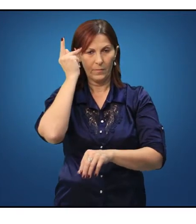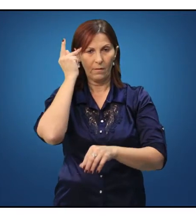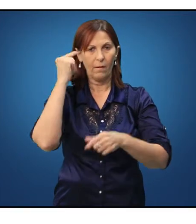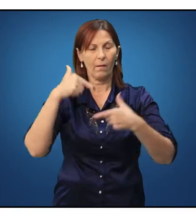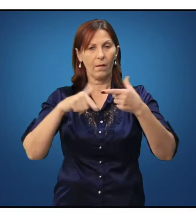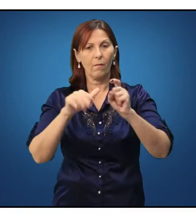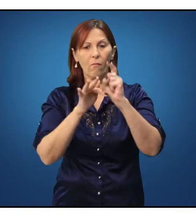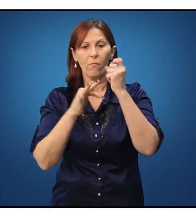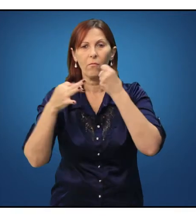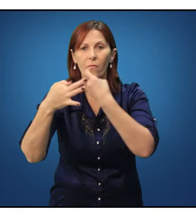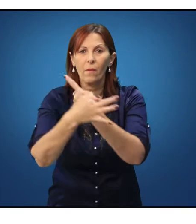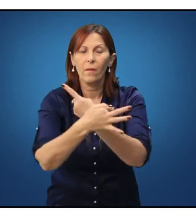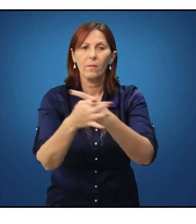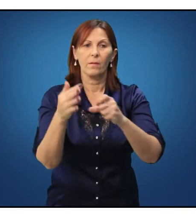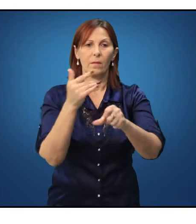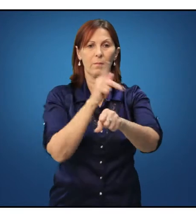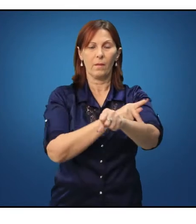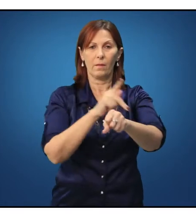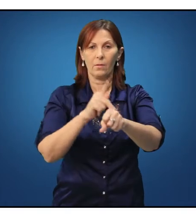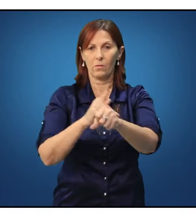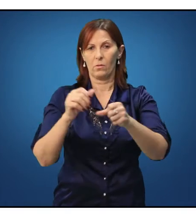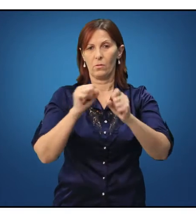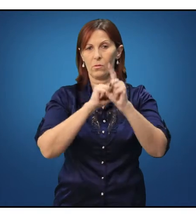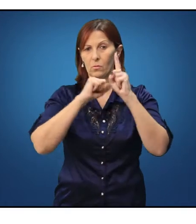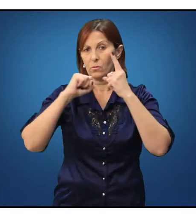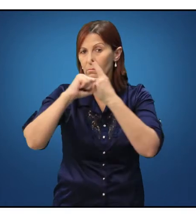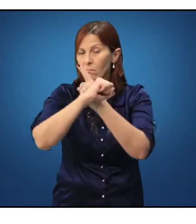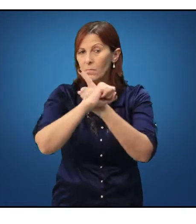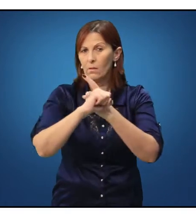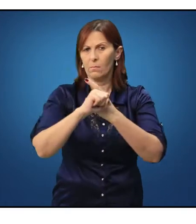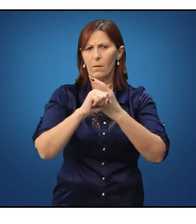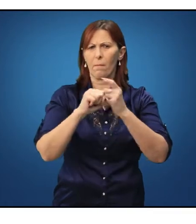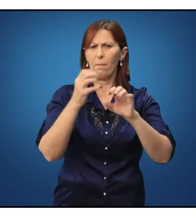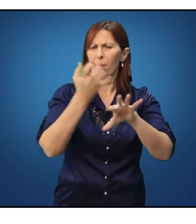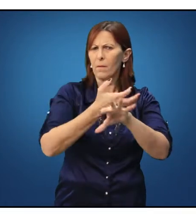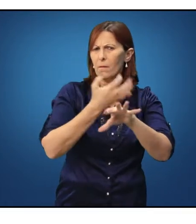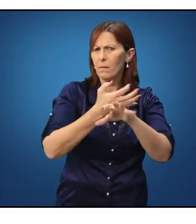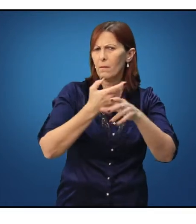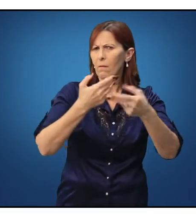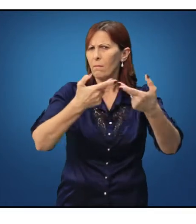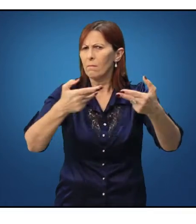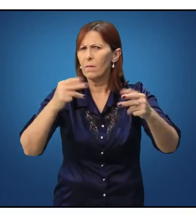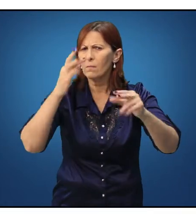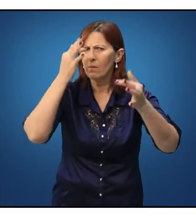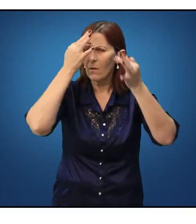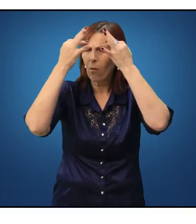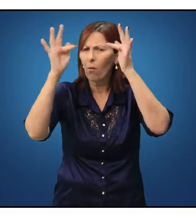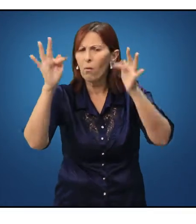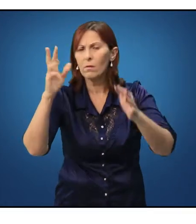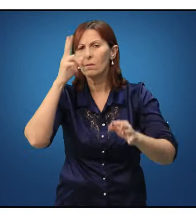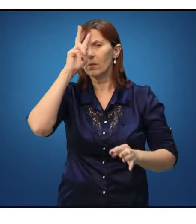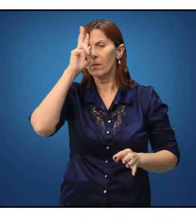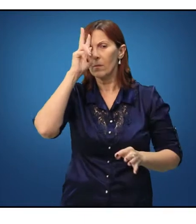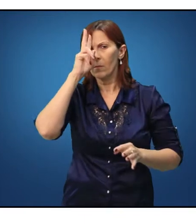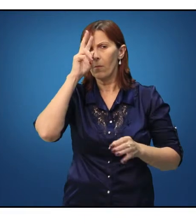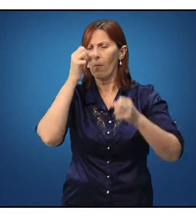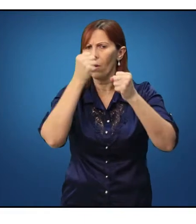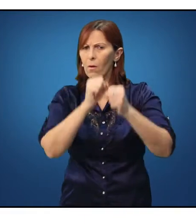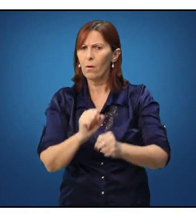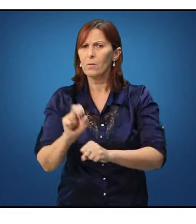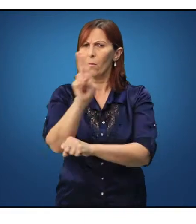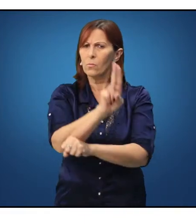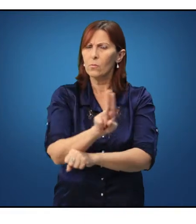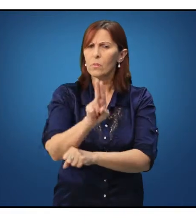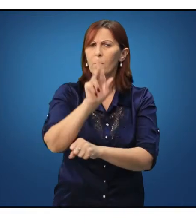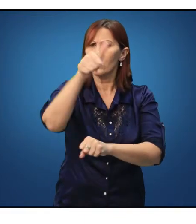da Pedagogia Social. É uma disciplina que, como vai trabalhar questões teóricas, históricas, poderá servir como suporte